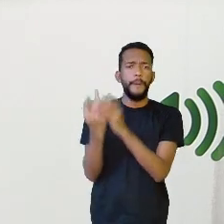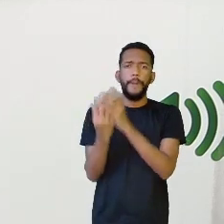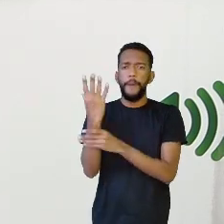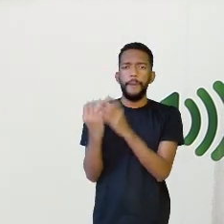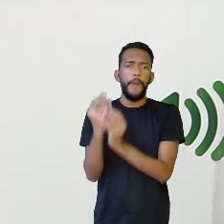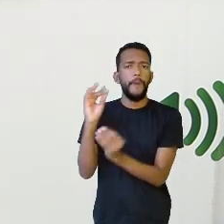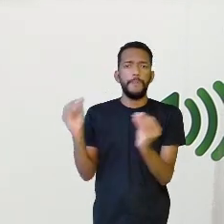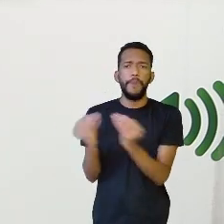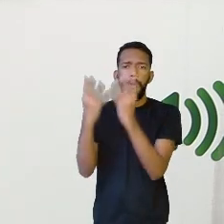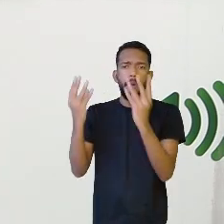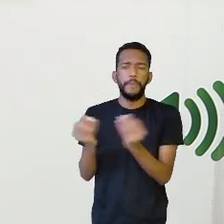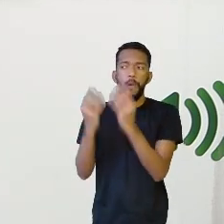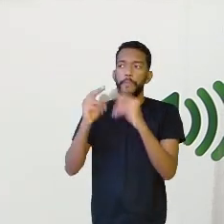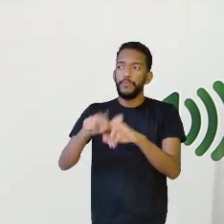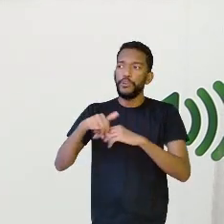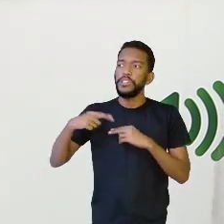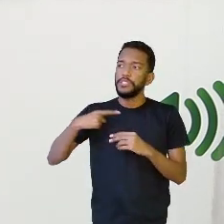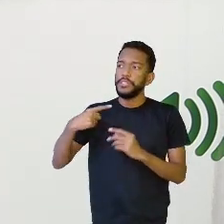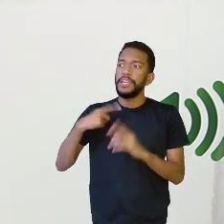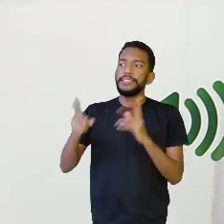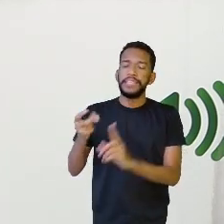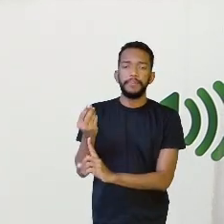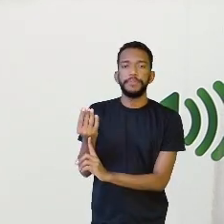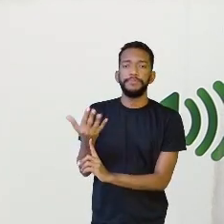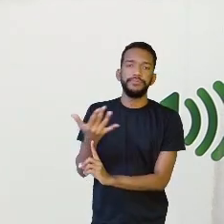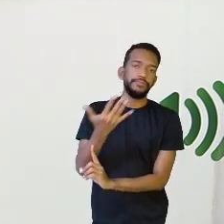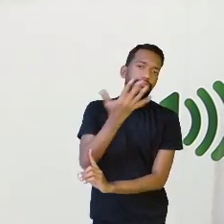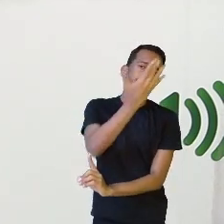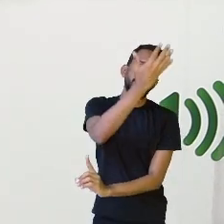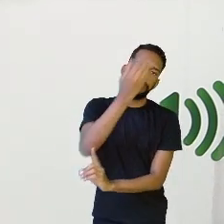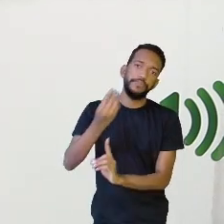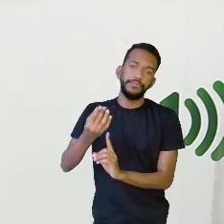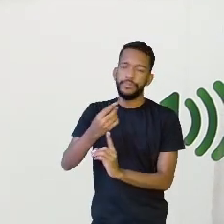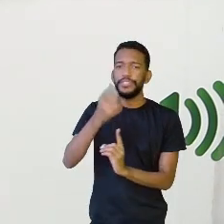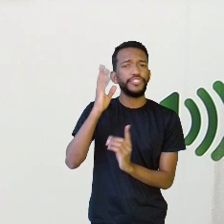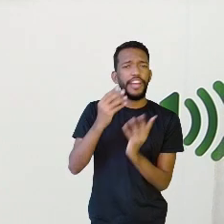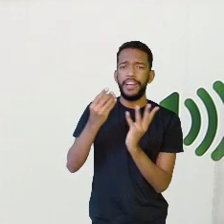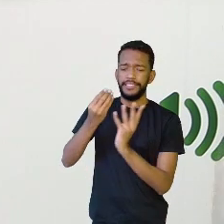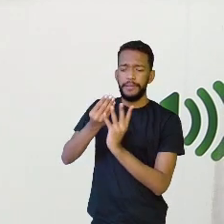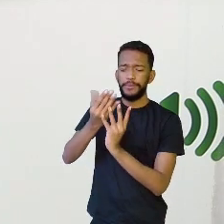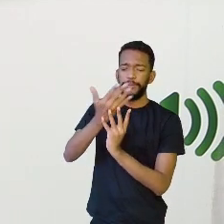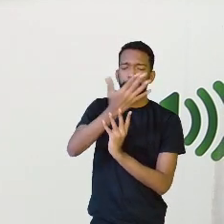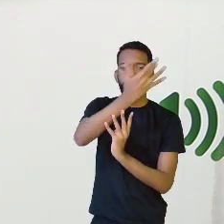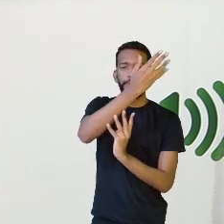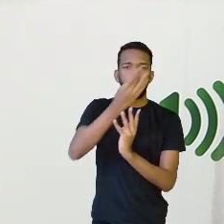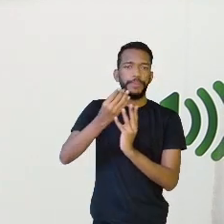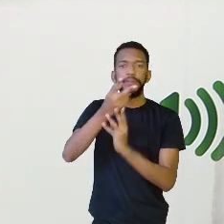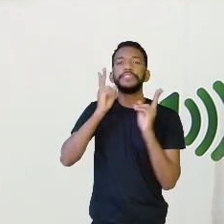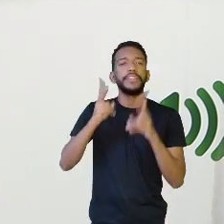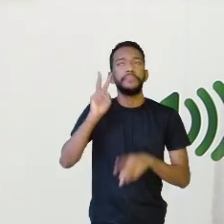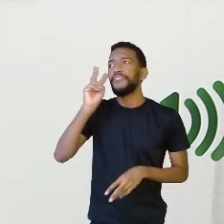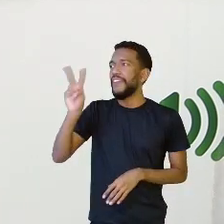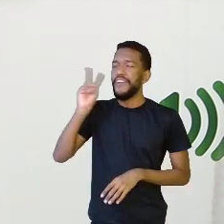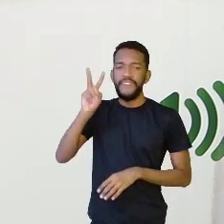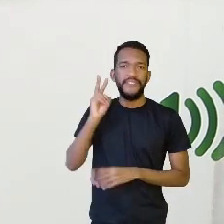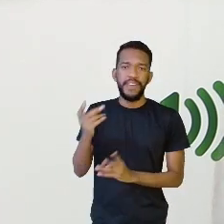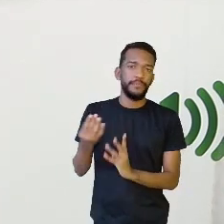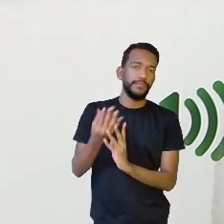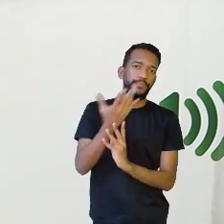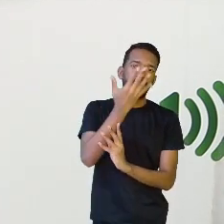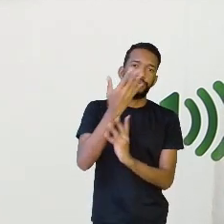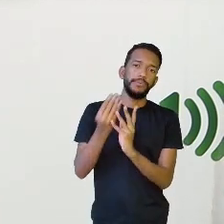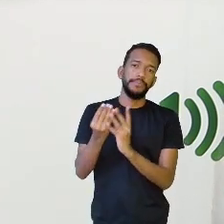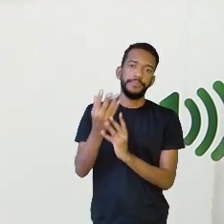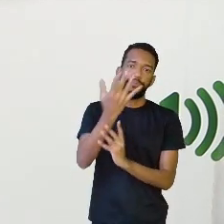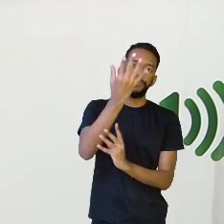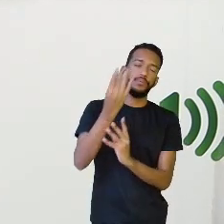Por isso que nós temos aí a liberação de muitos gases na atmosfera. Porque muitas indústrias